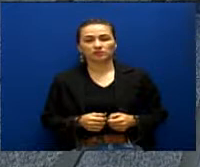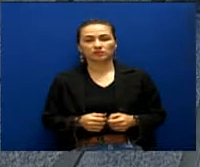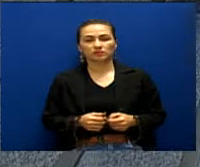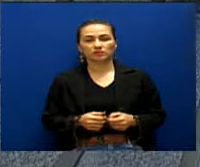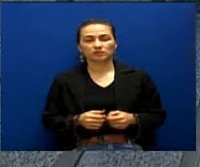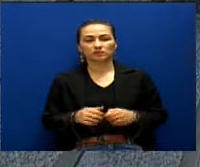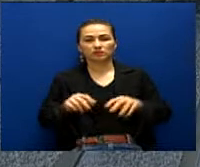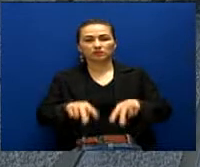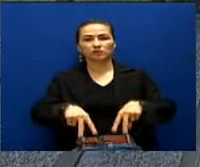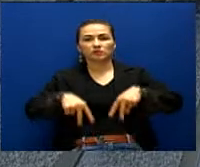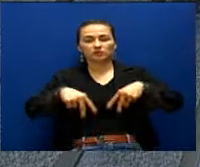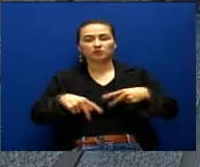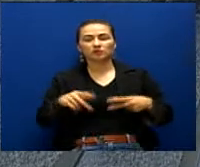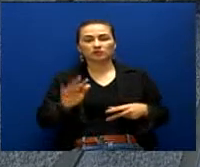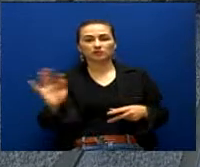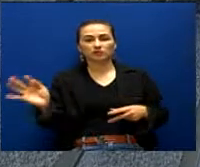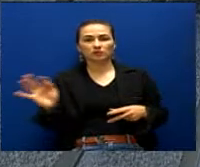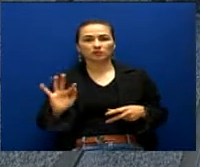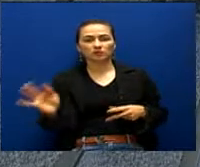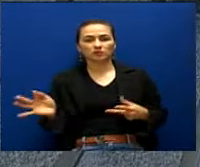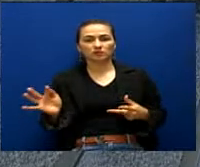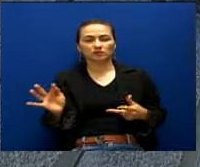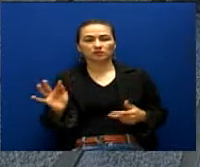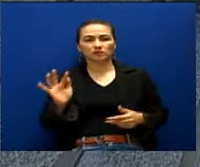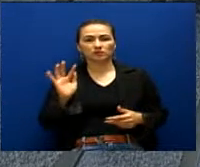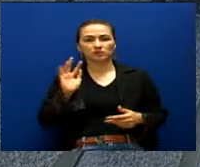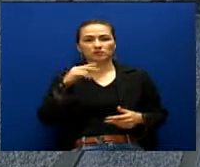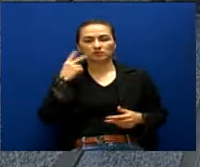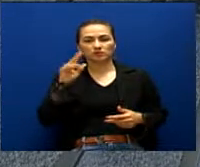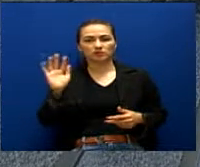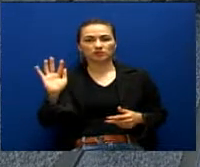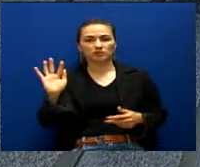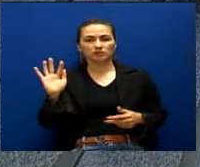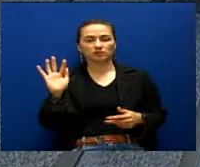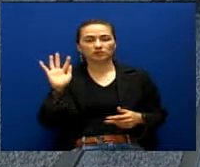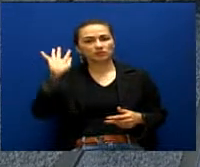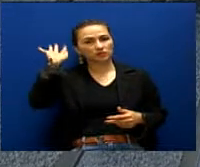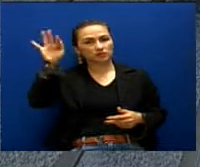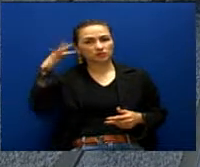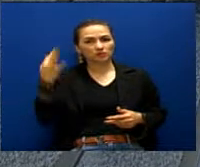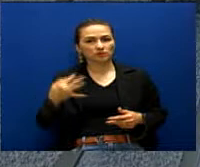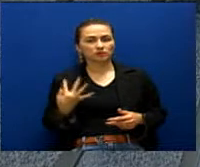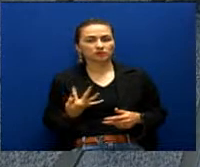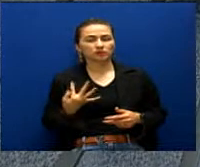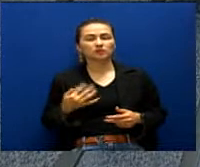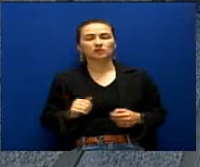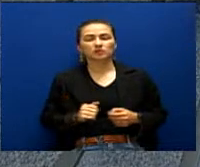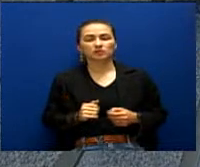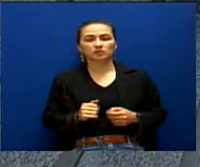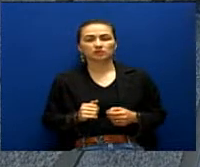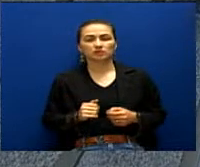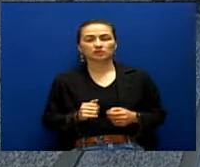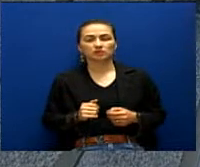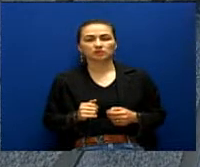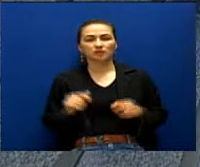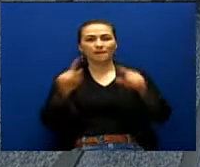Vereador França. Mas eu quero que a votação Fernanda. No painel. É que não é a votação da emenda, essa é só do parecer.